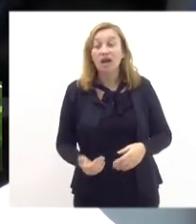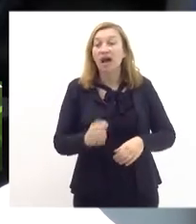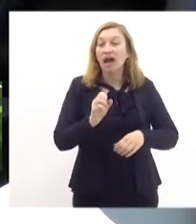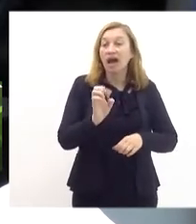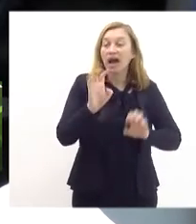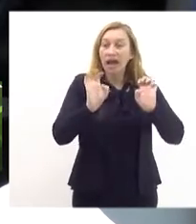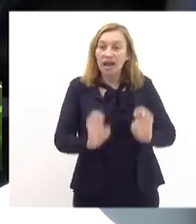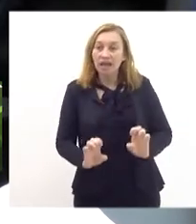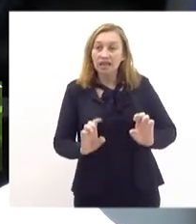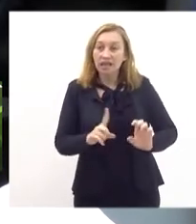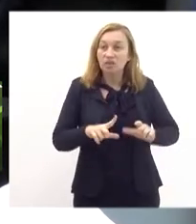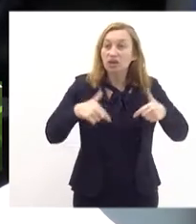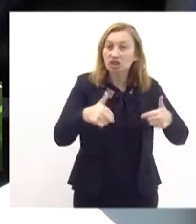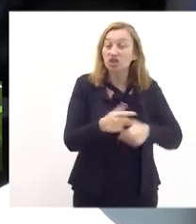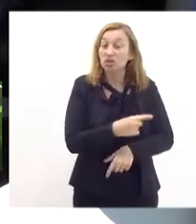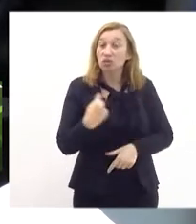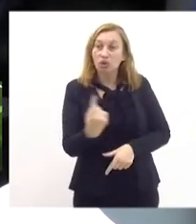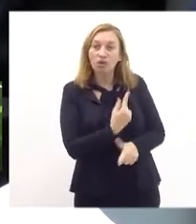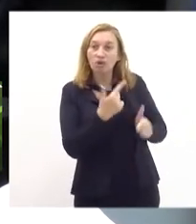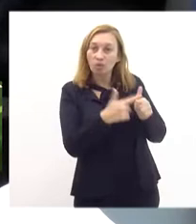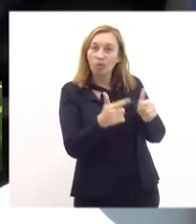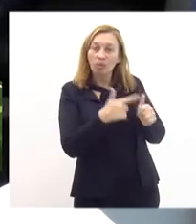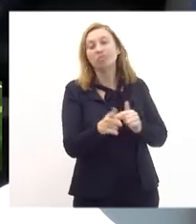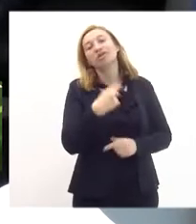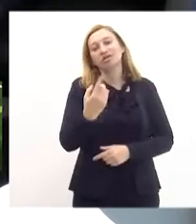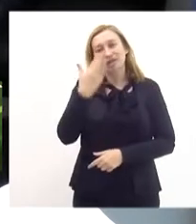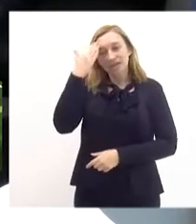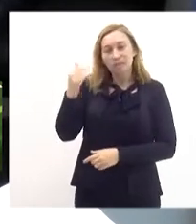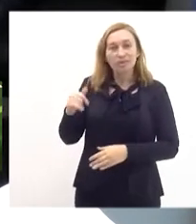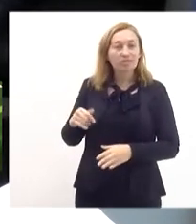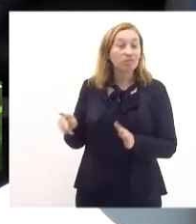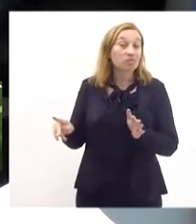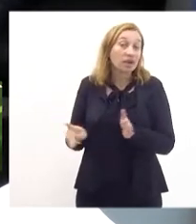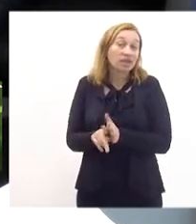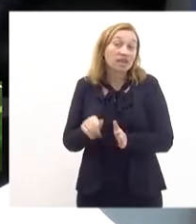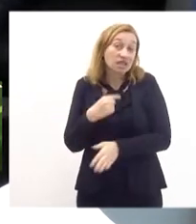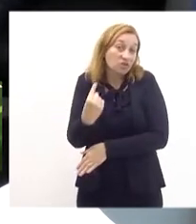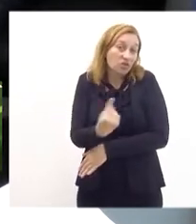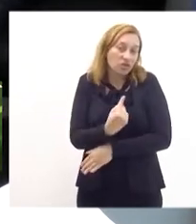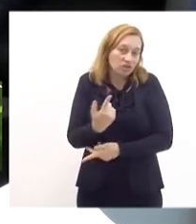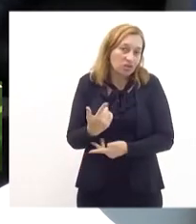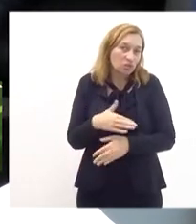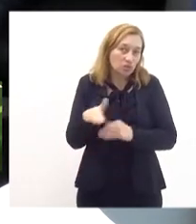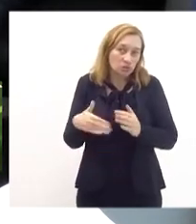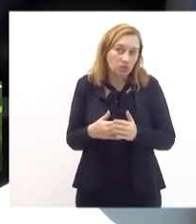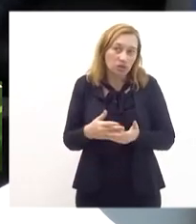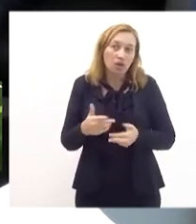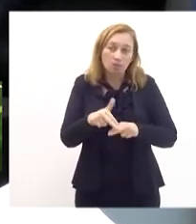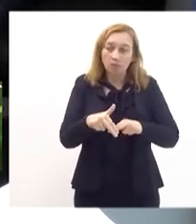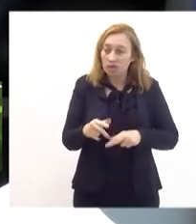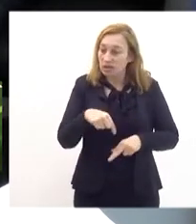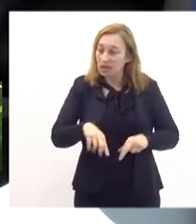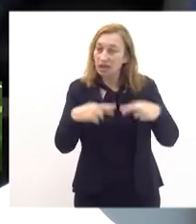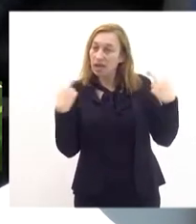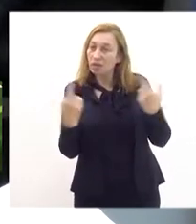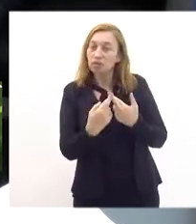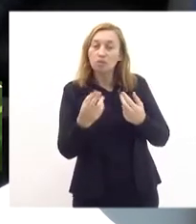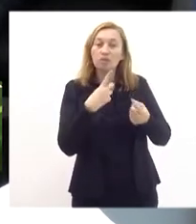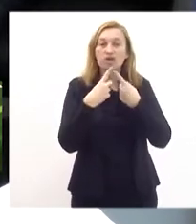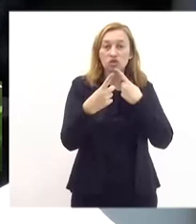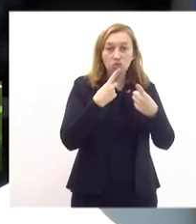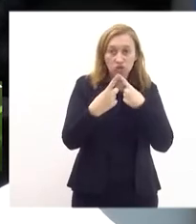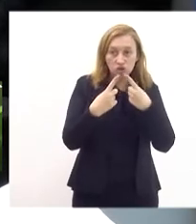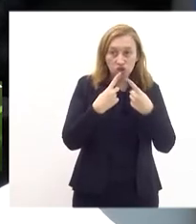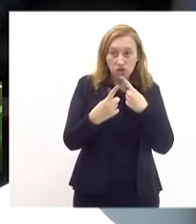nossas atitudes. É um problema, como a gente sabe, de todos nós. Daí a importância de nós estarmos aqui reunidos para debater